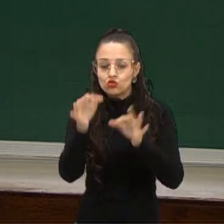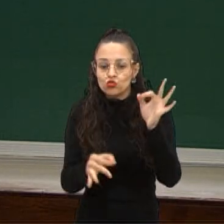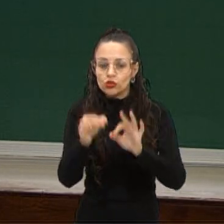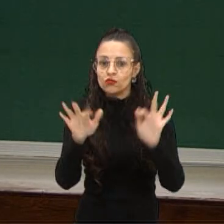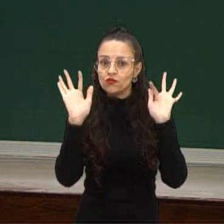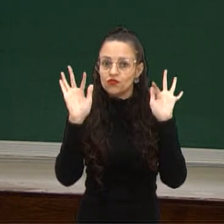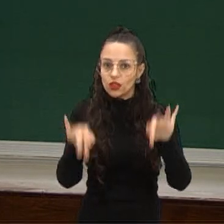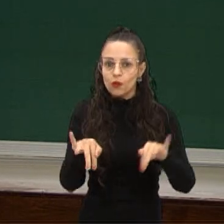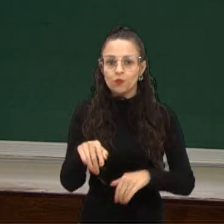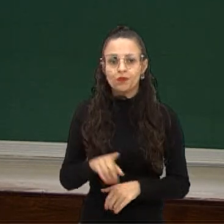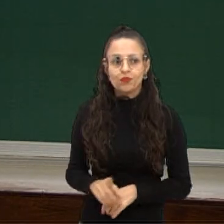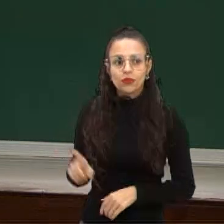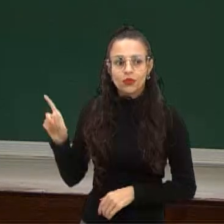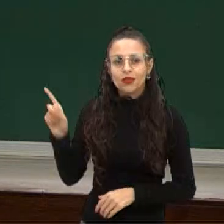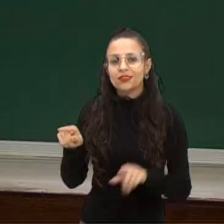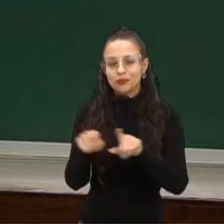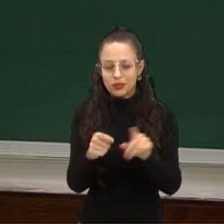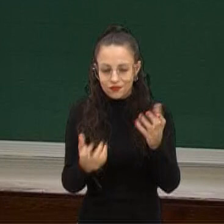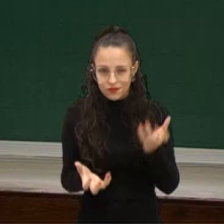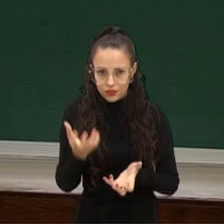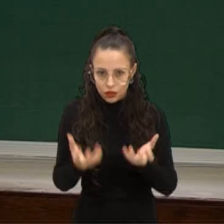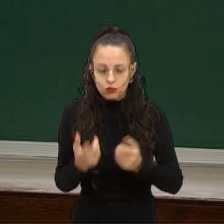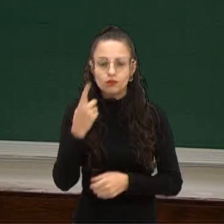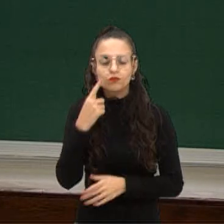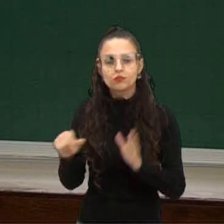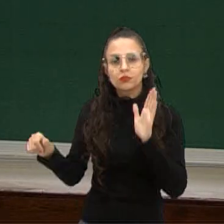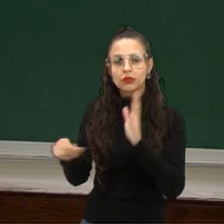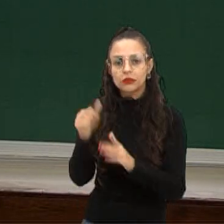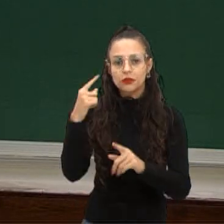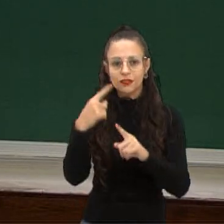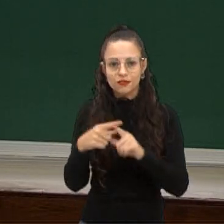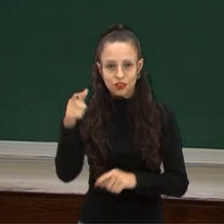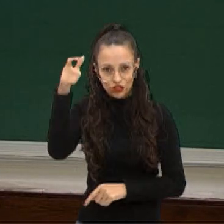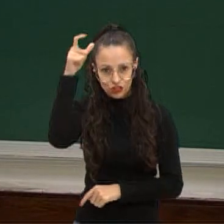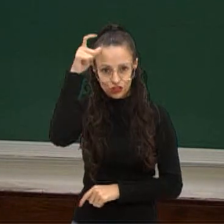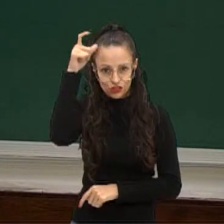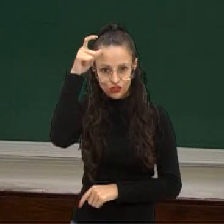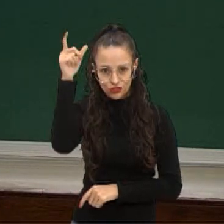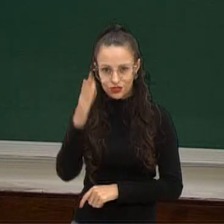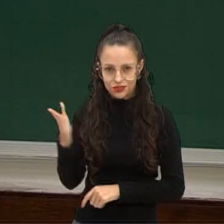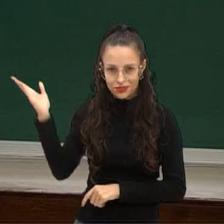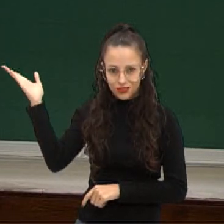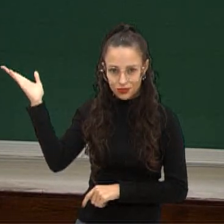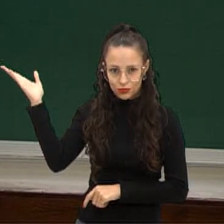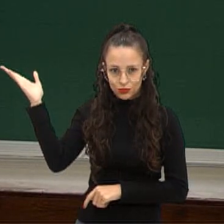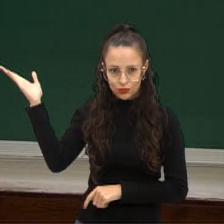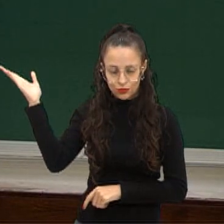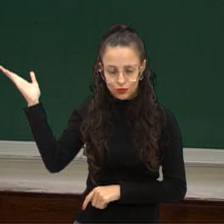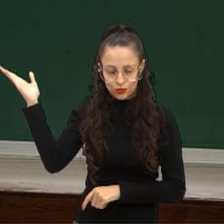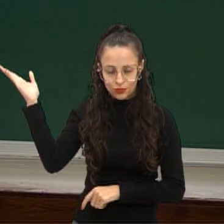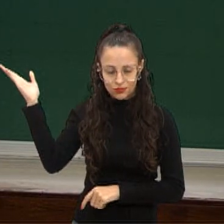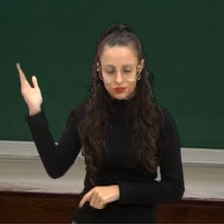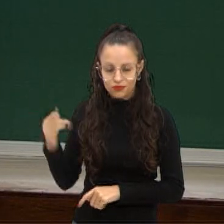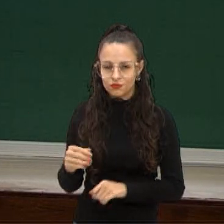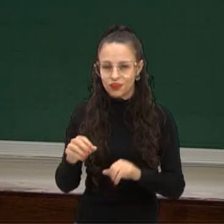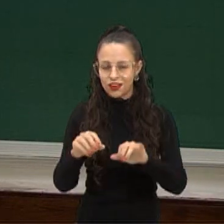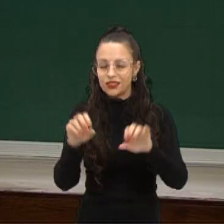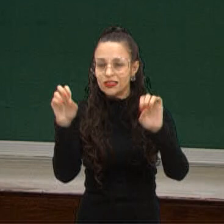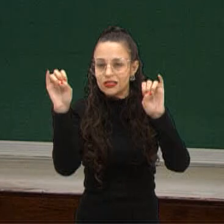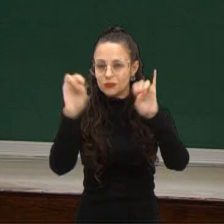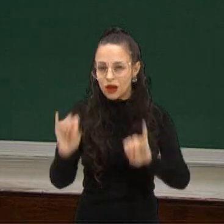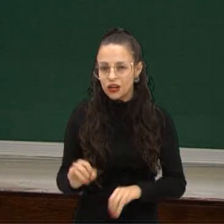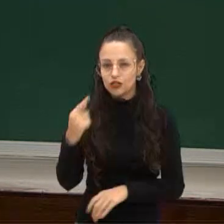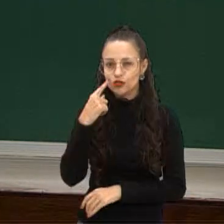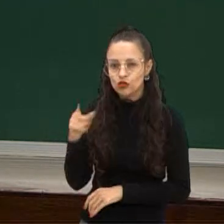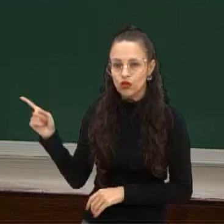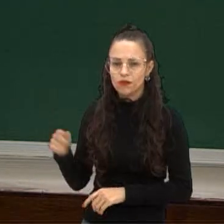É a primeira vez que o Satanás, que já era previsto, ele vai ganhar uma forma, né? Que